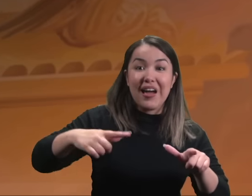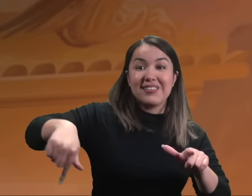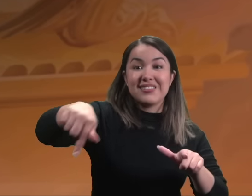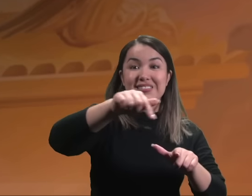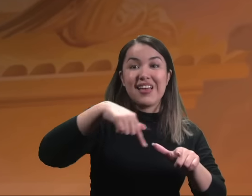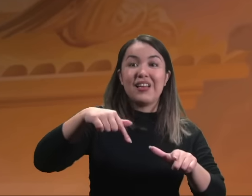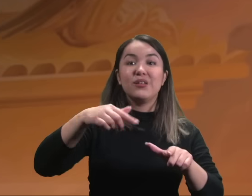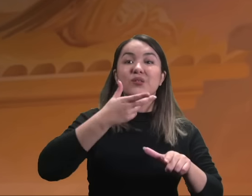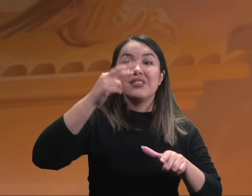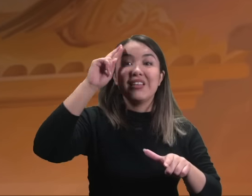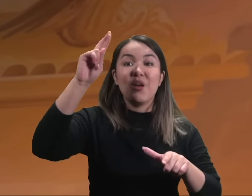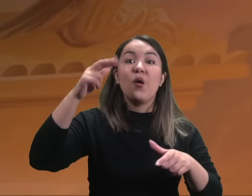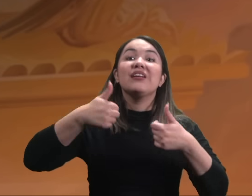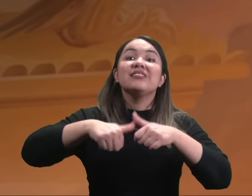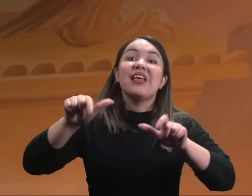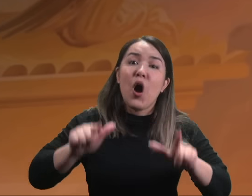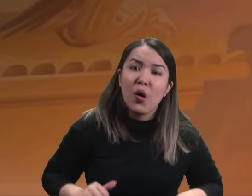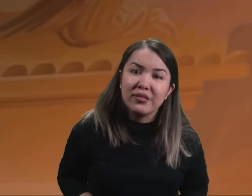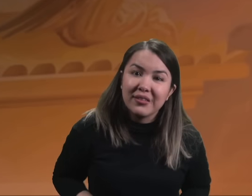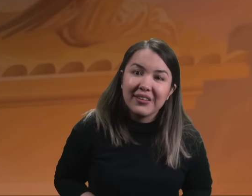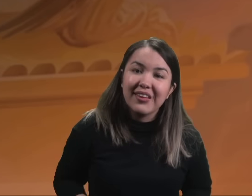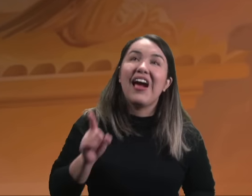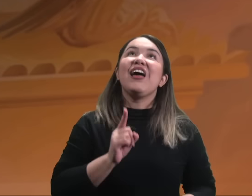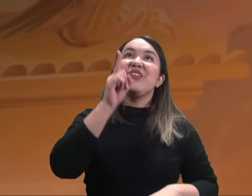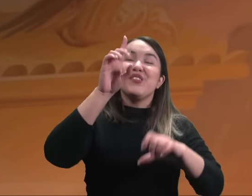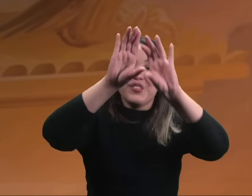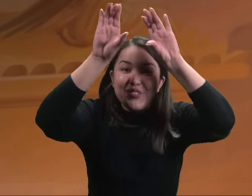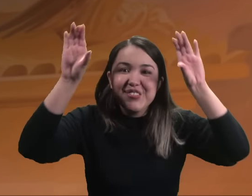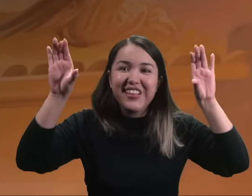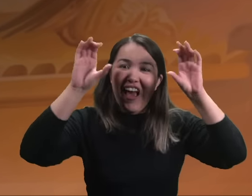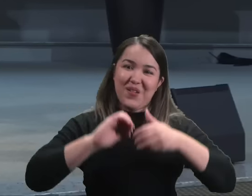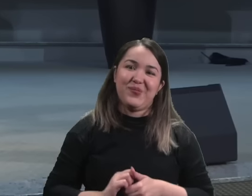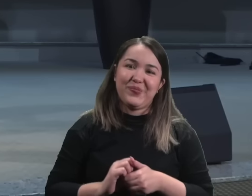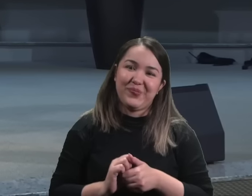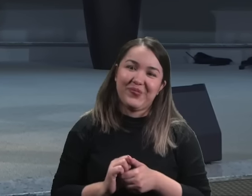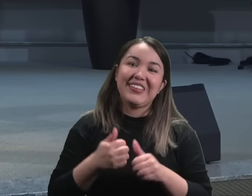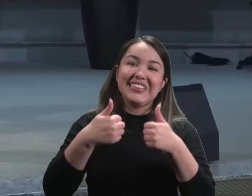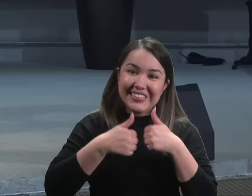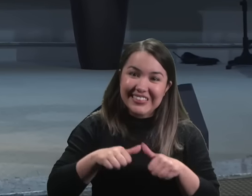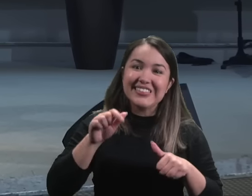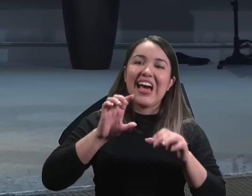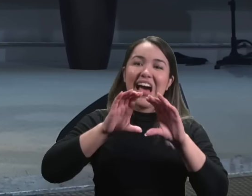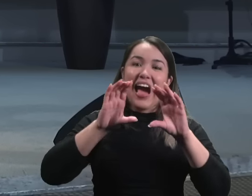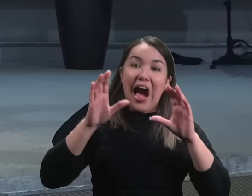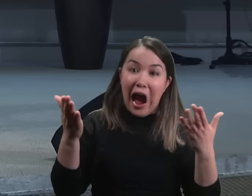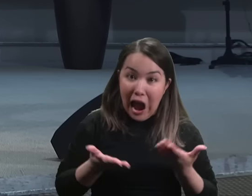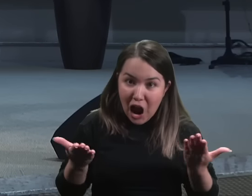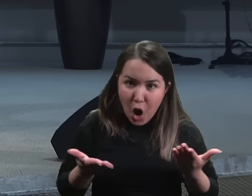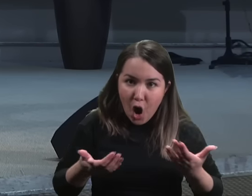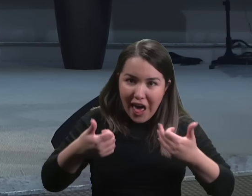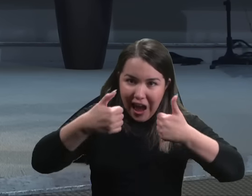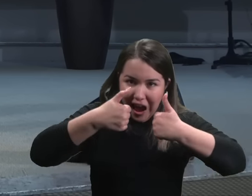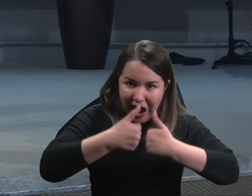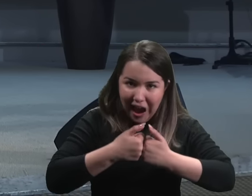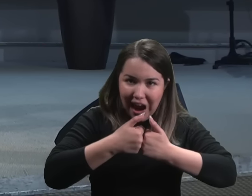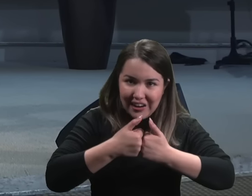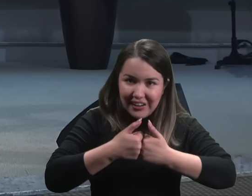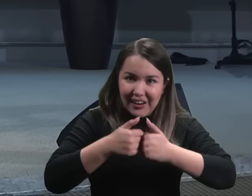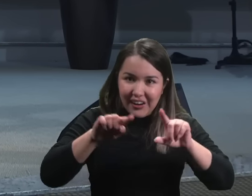onde no céu a arca da aliança no seu Santuário e sobrevieram relâmpagos vozes trovões e